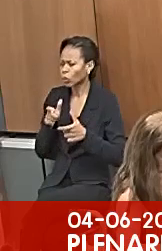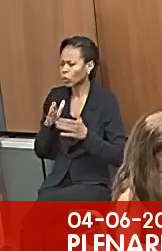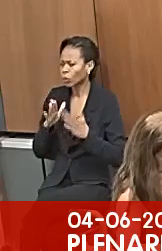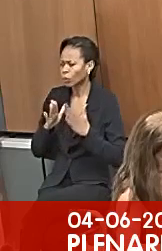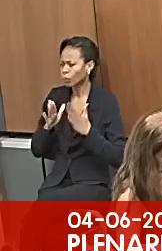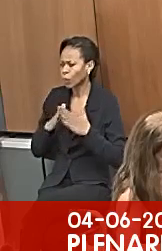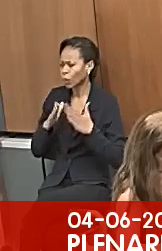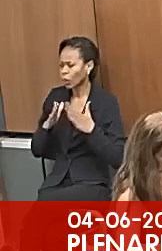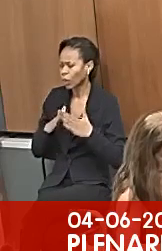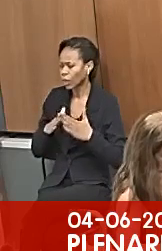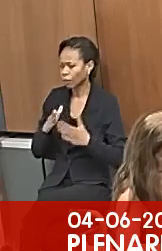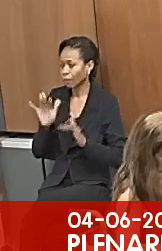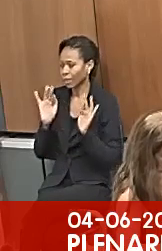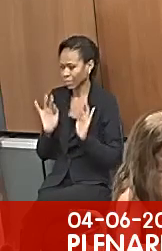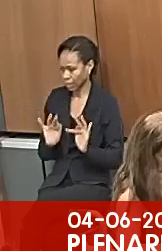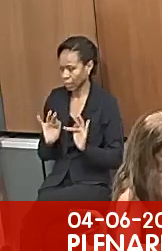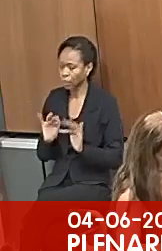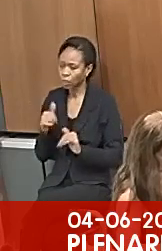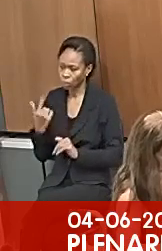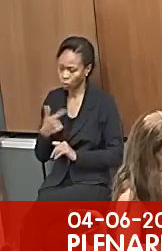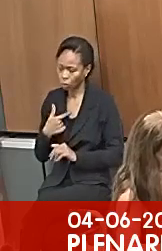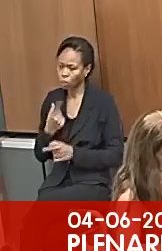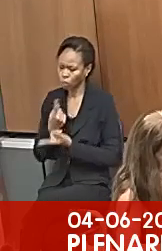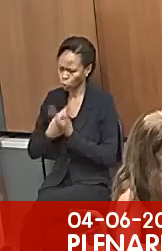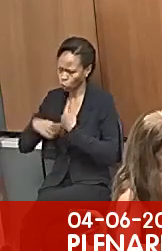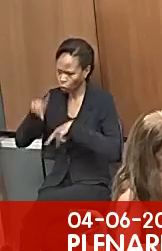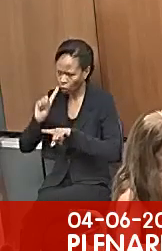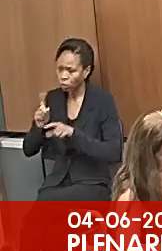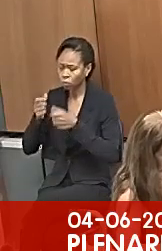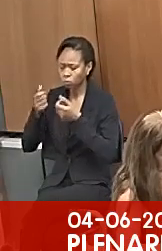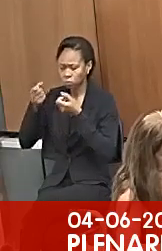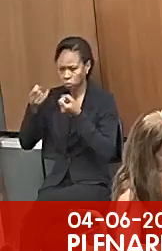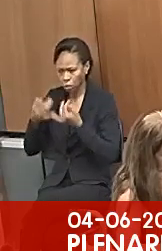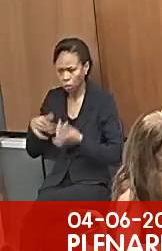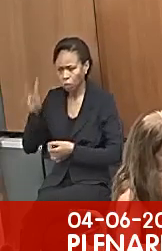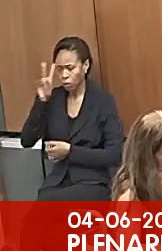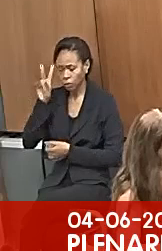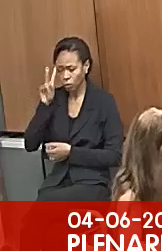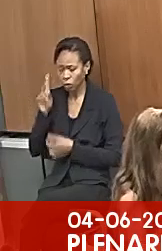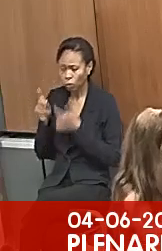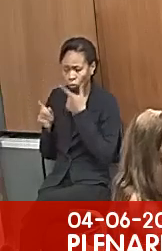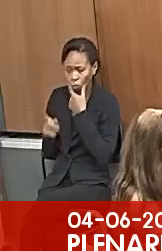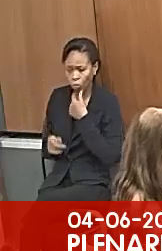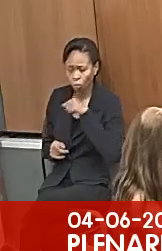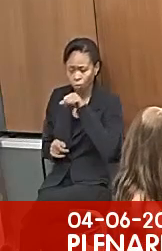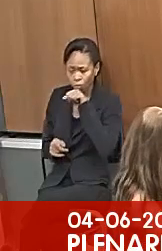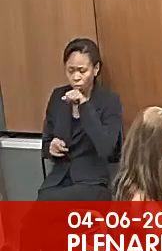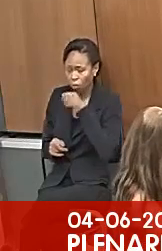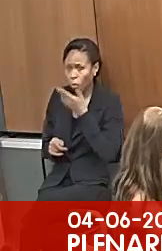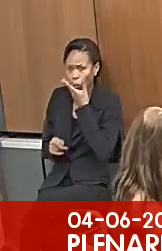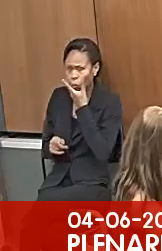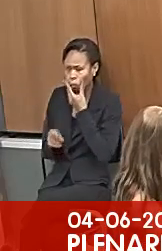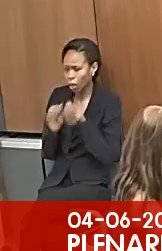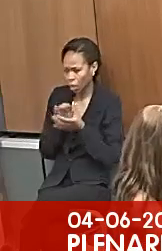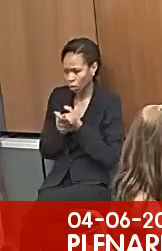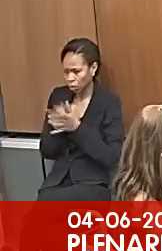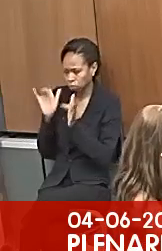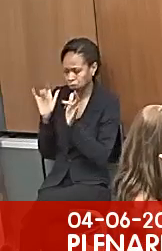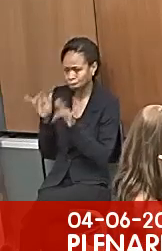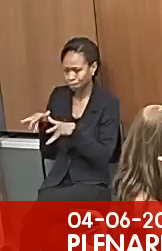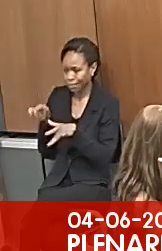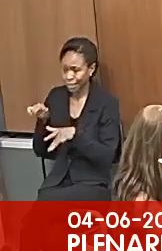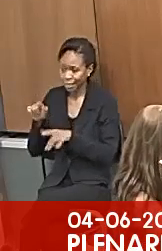de superação. Nós vamos contar a história de superação. Ela que foi abandonada pelo marido nos 5 meses da gravidez da